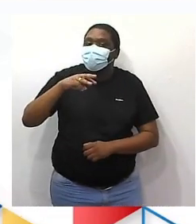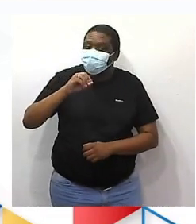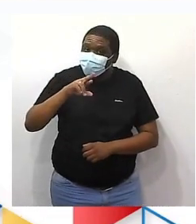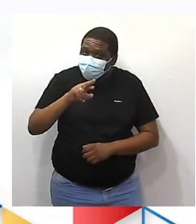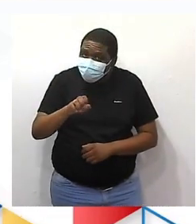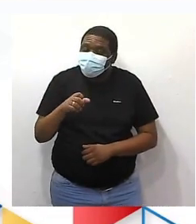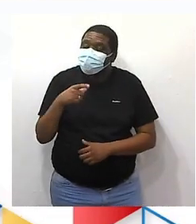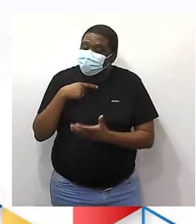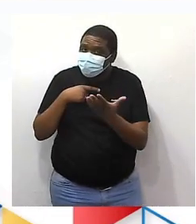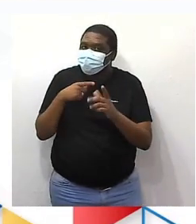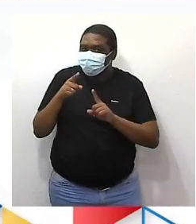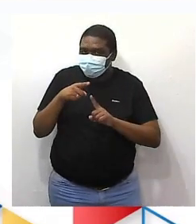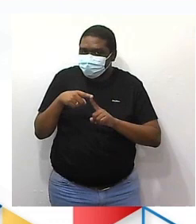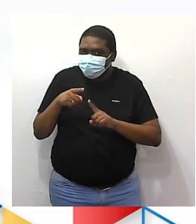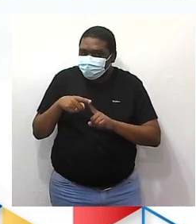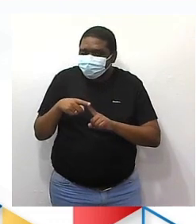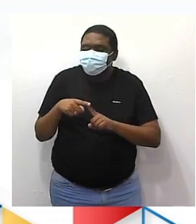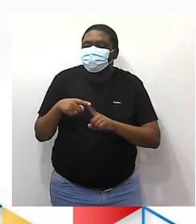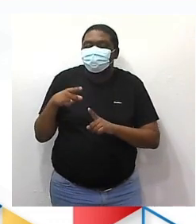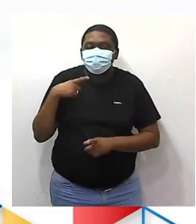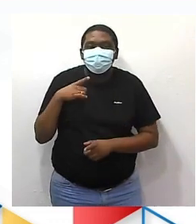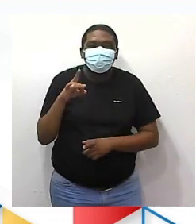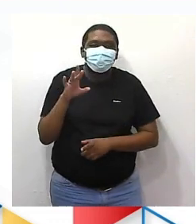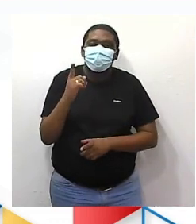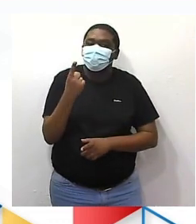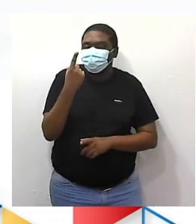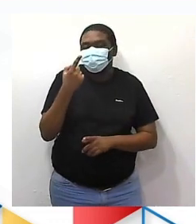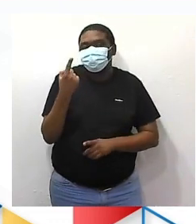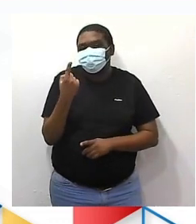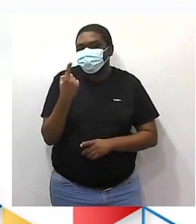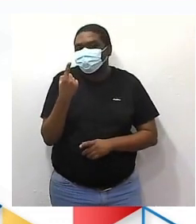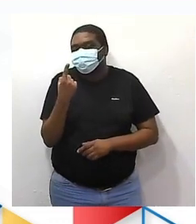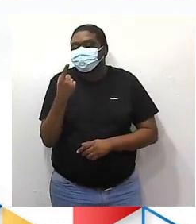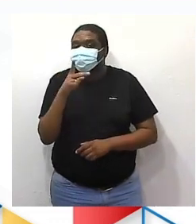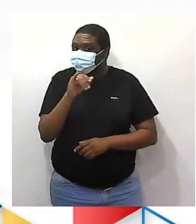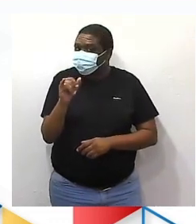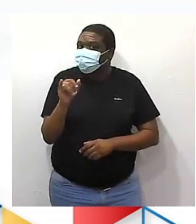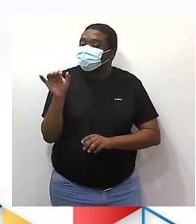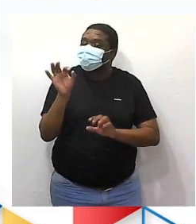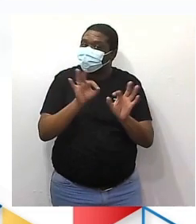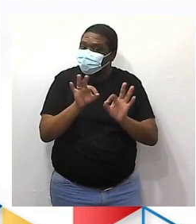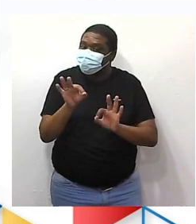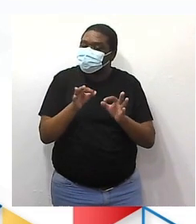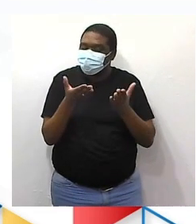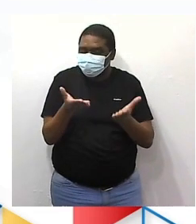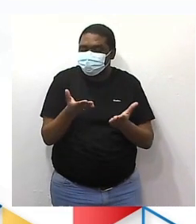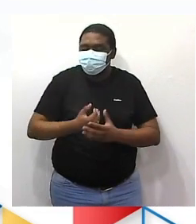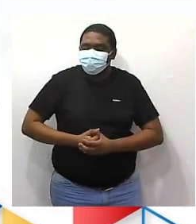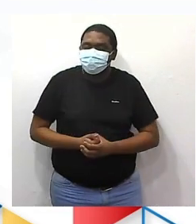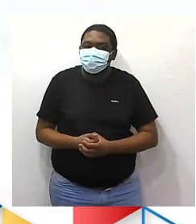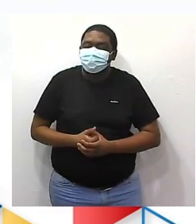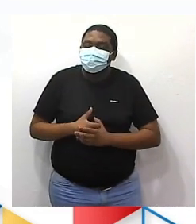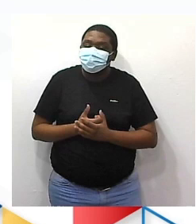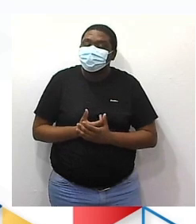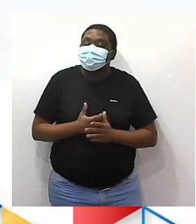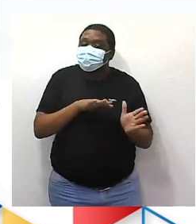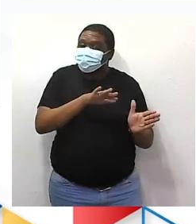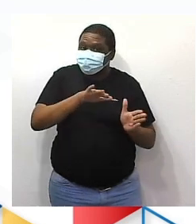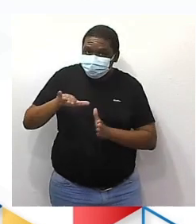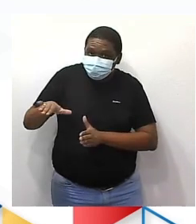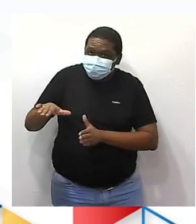sua composição, tem apenas um único mineral que vai formar essa rocha daí. Já